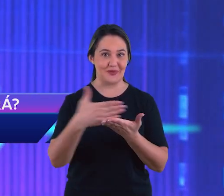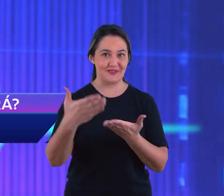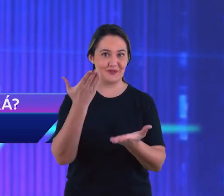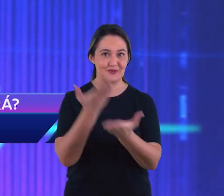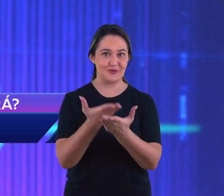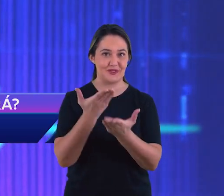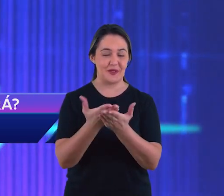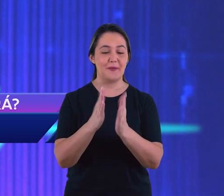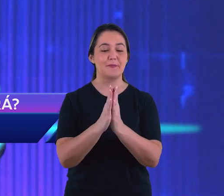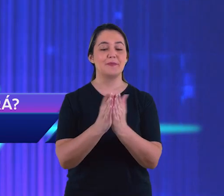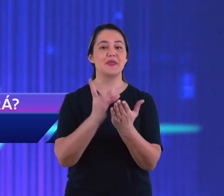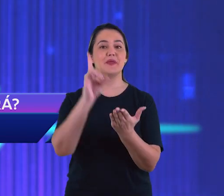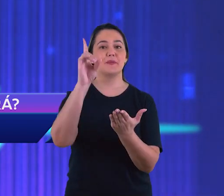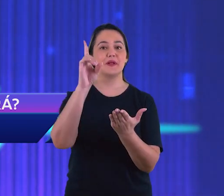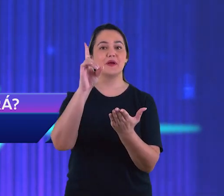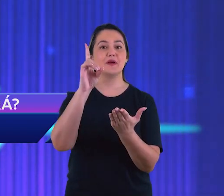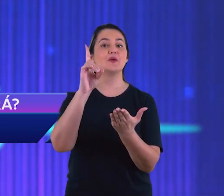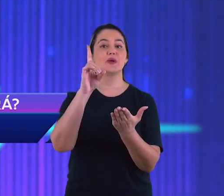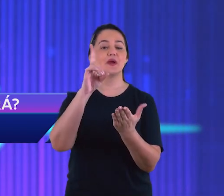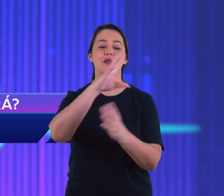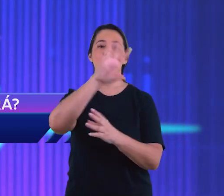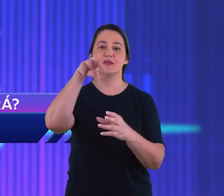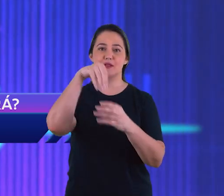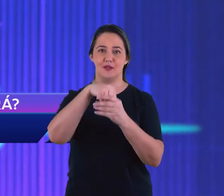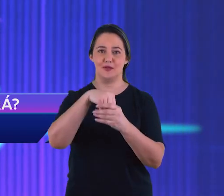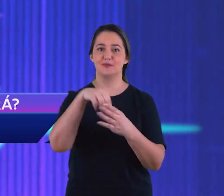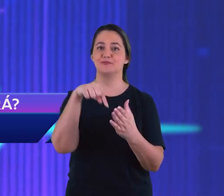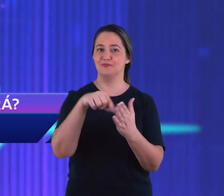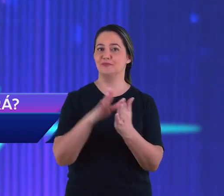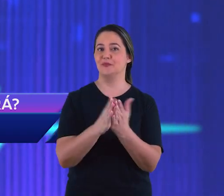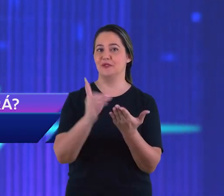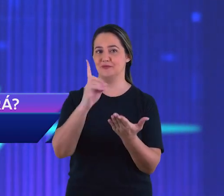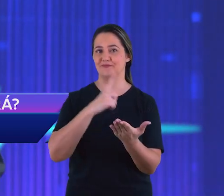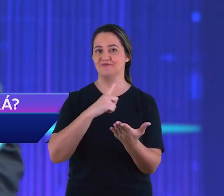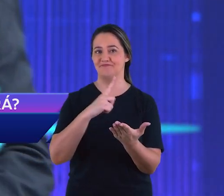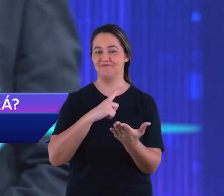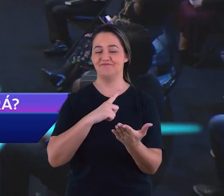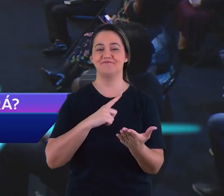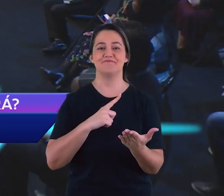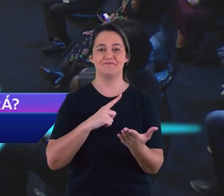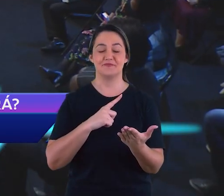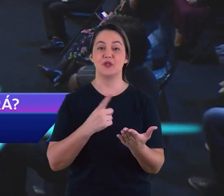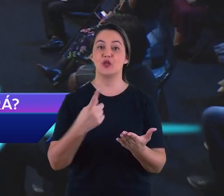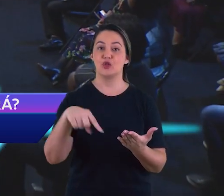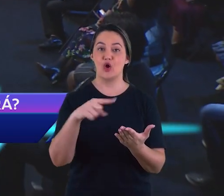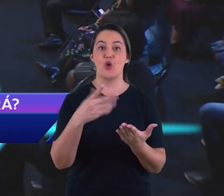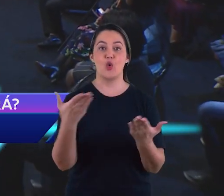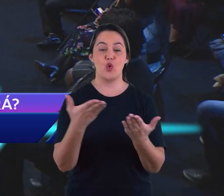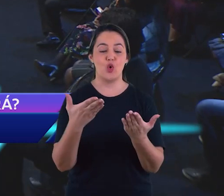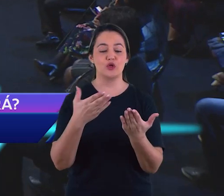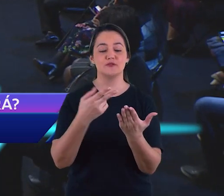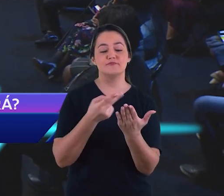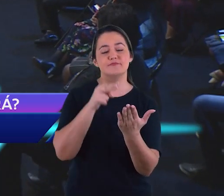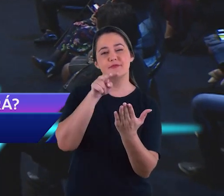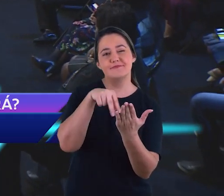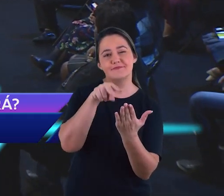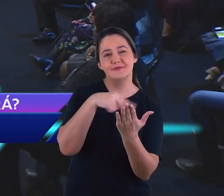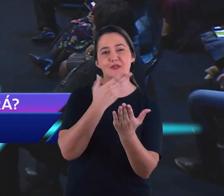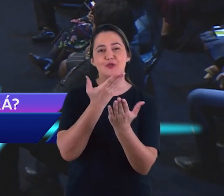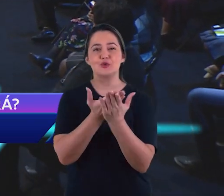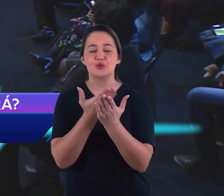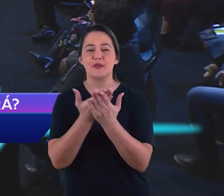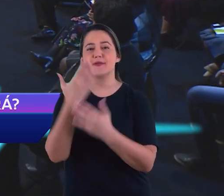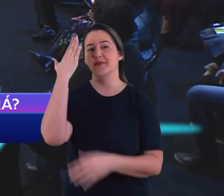Preparados? Vamos à Bíblia, porque aqui no Arena do Futuro tudo começa com a palavra. E é nela que nós nos